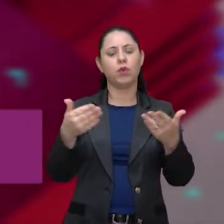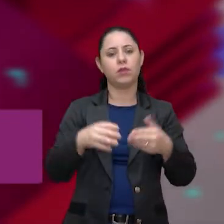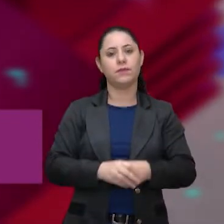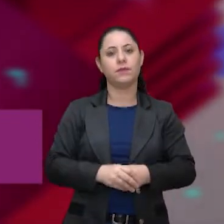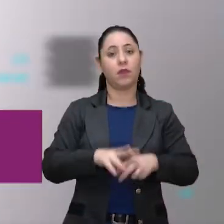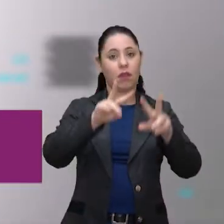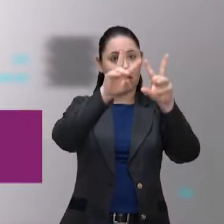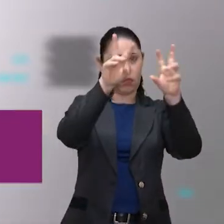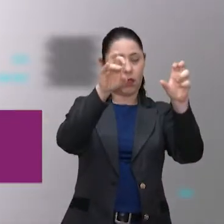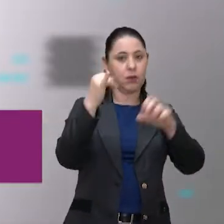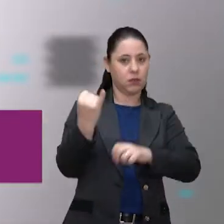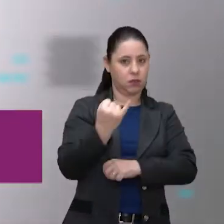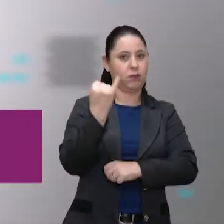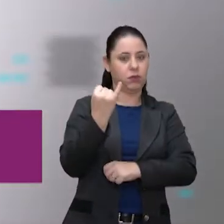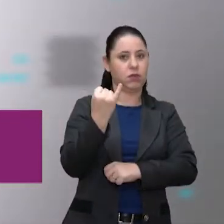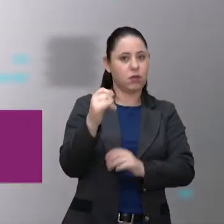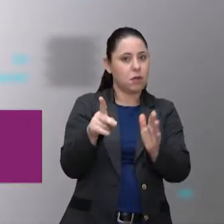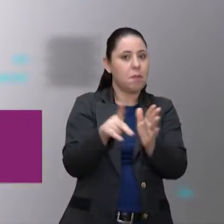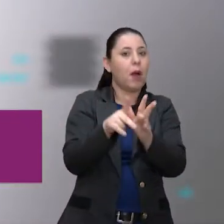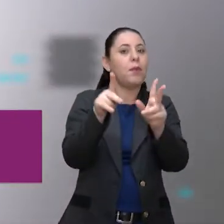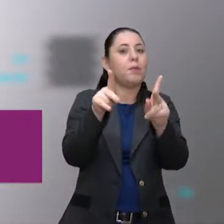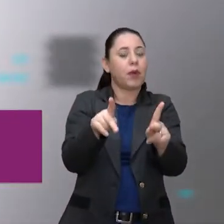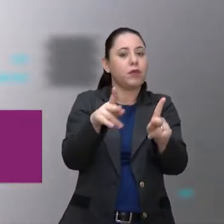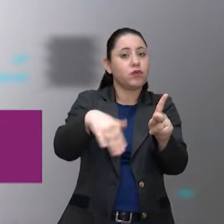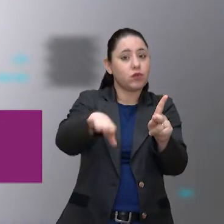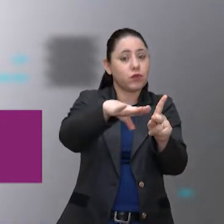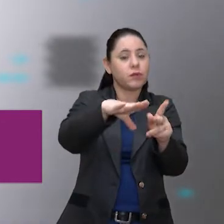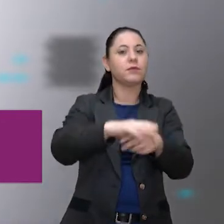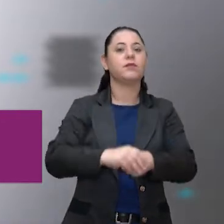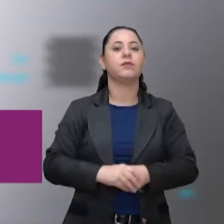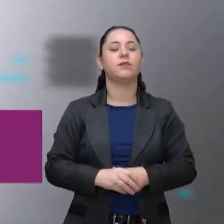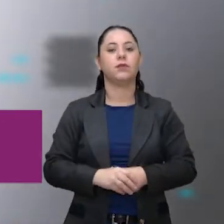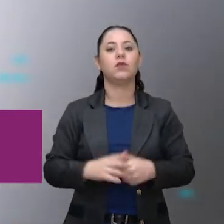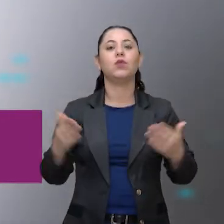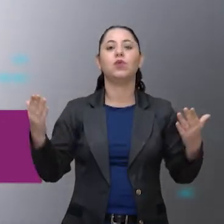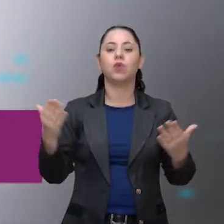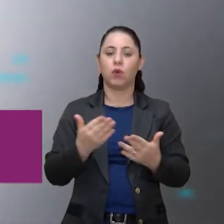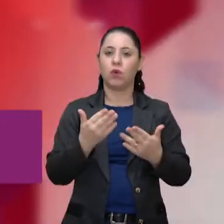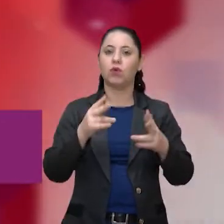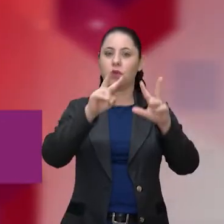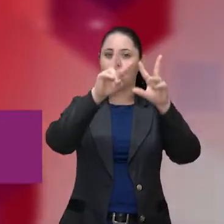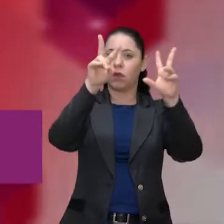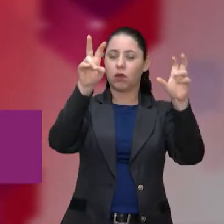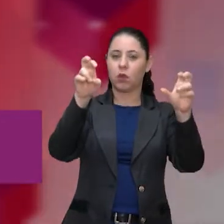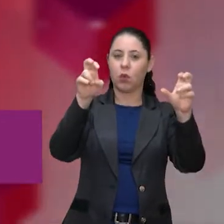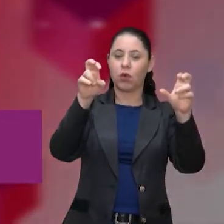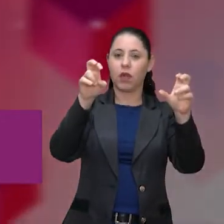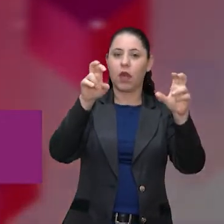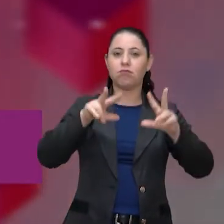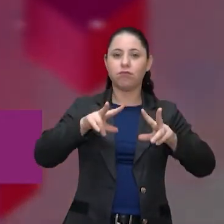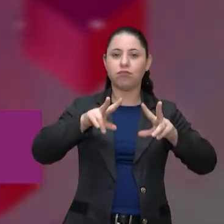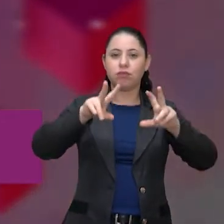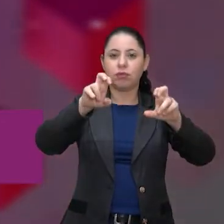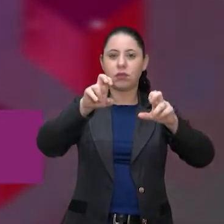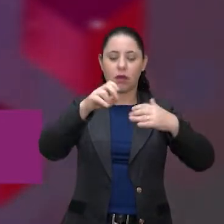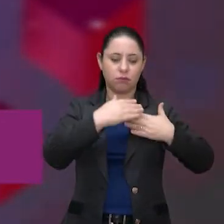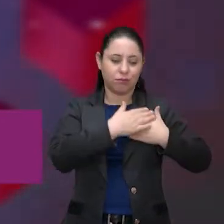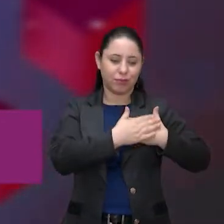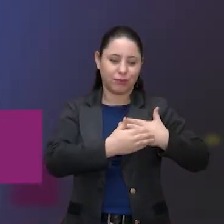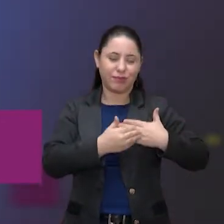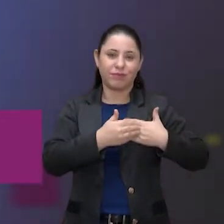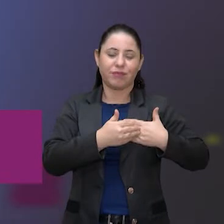você temas importantes e de interesse público. Nesta edição, a pauta é câncer de mama,